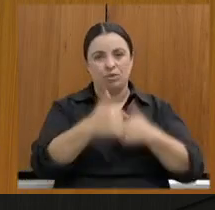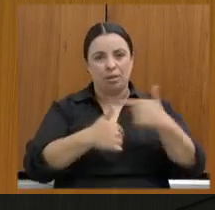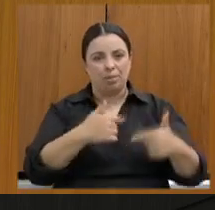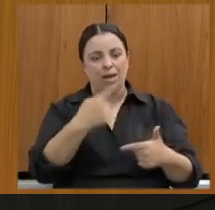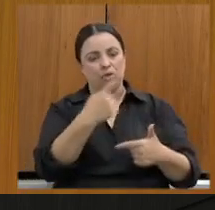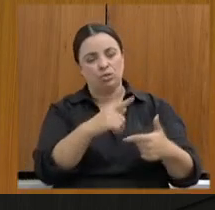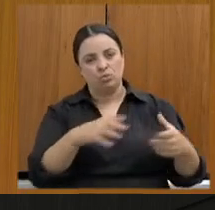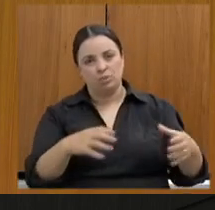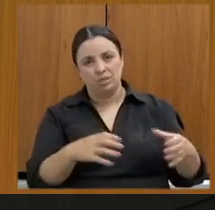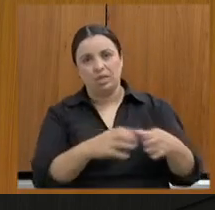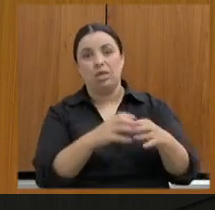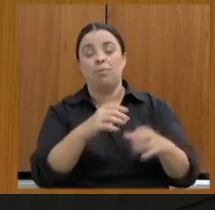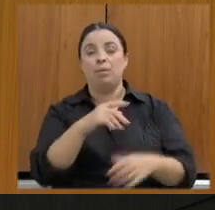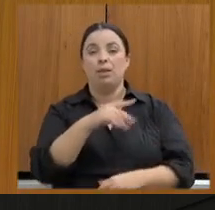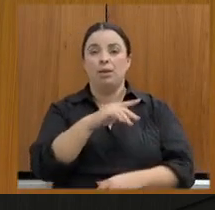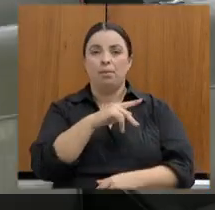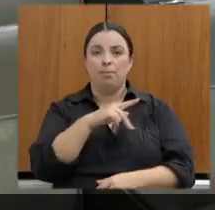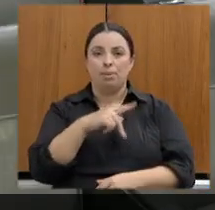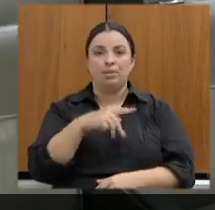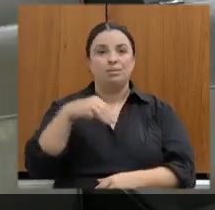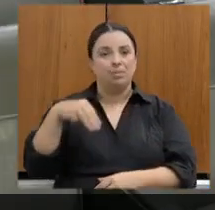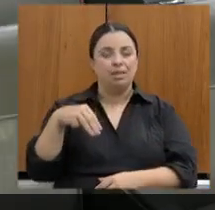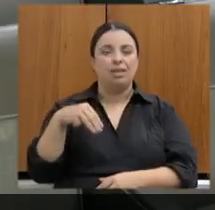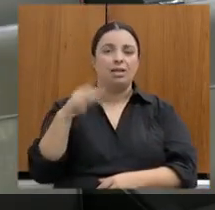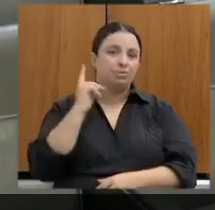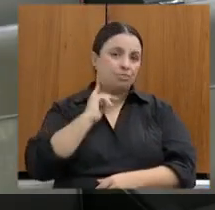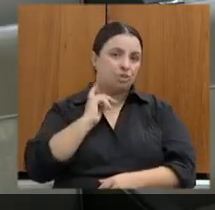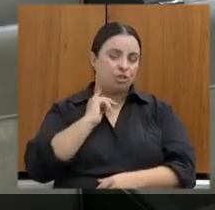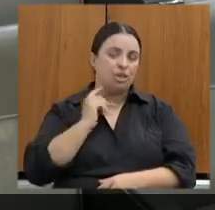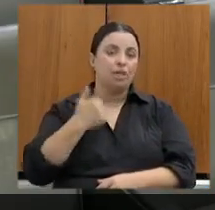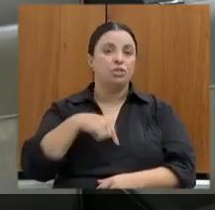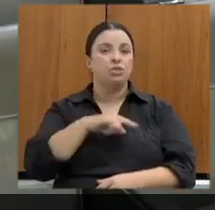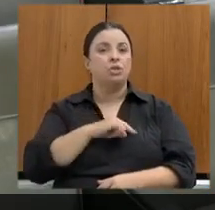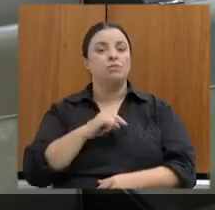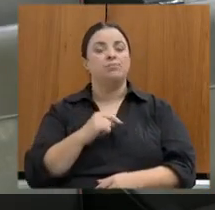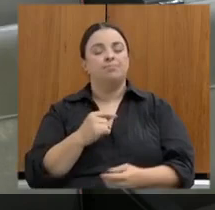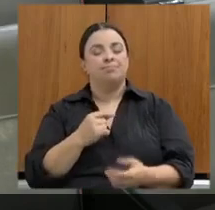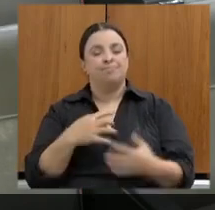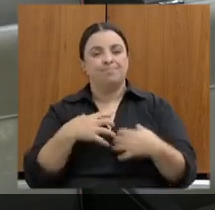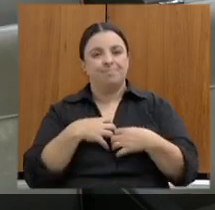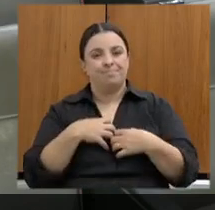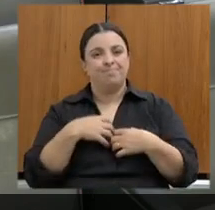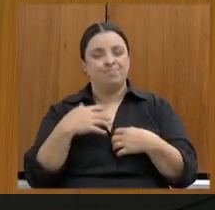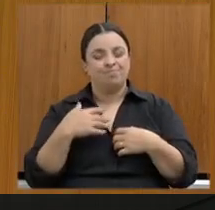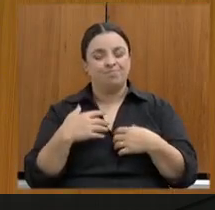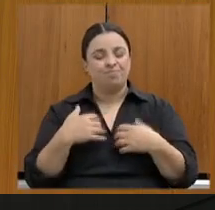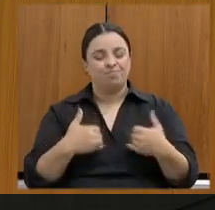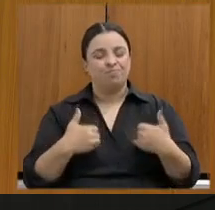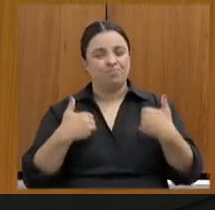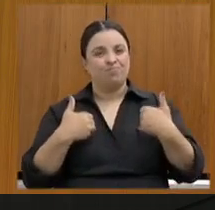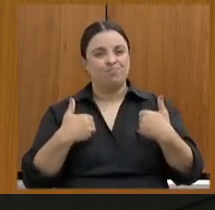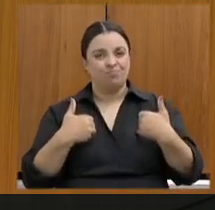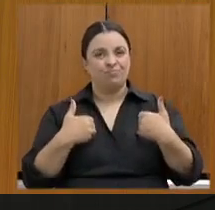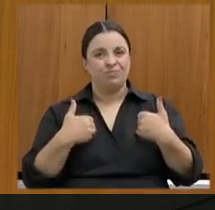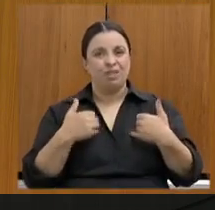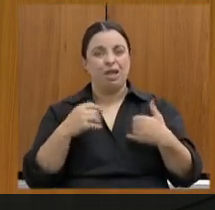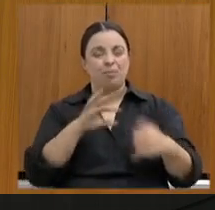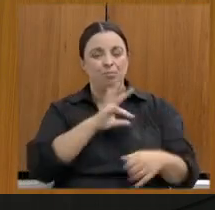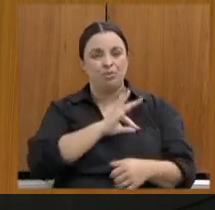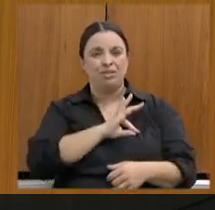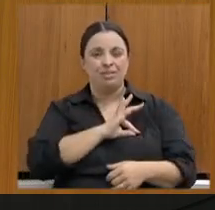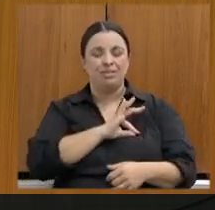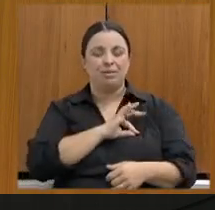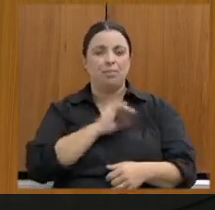Tropa da PM Minas Gerais né Nós estamos orgulhosos da polícia que nós temos Parabéns